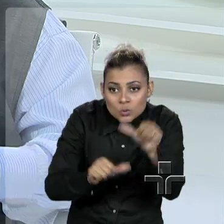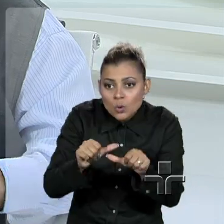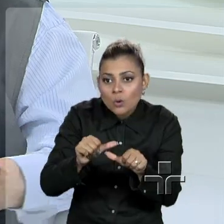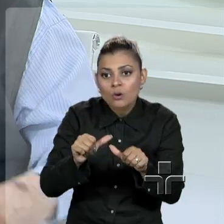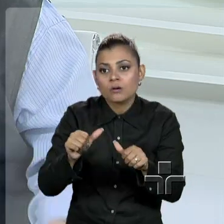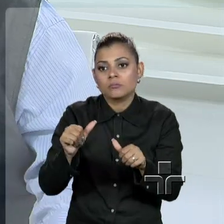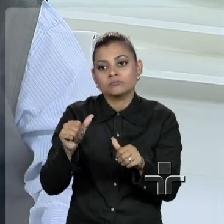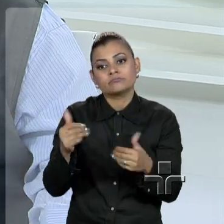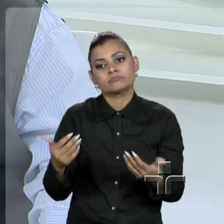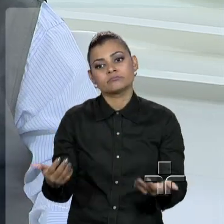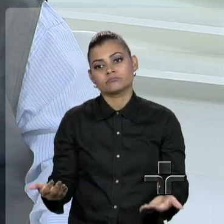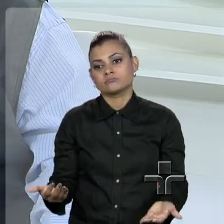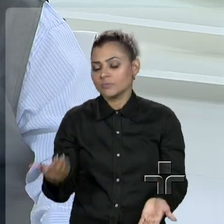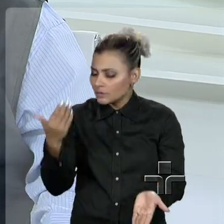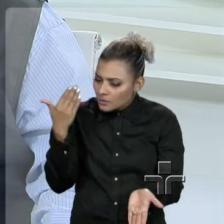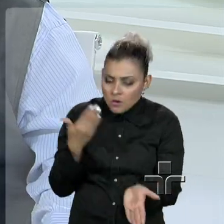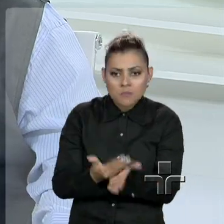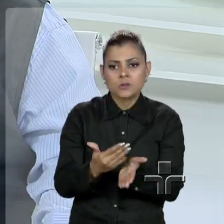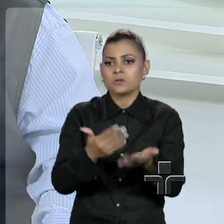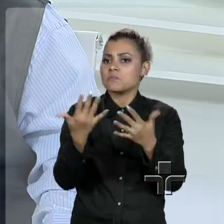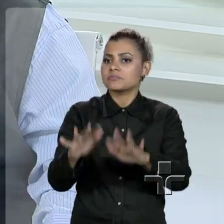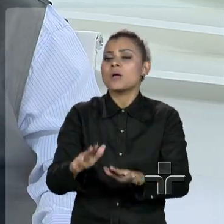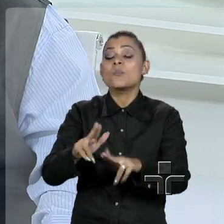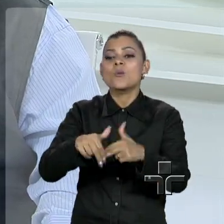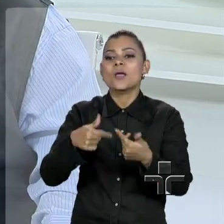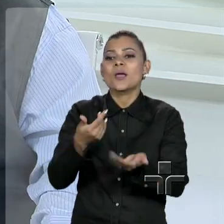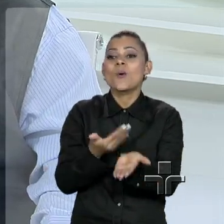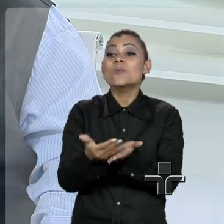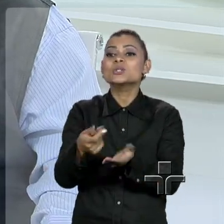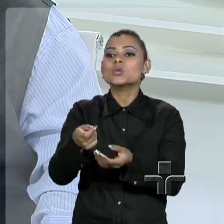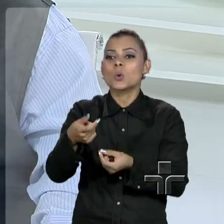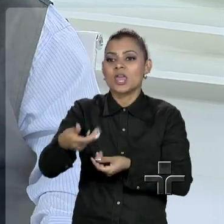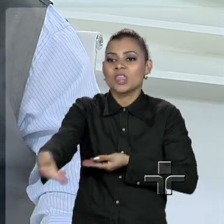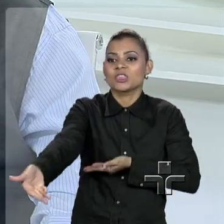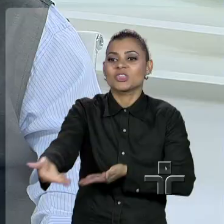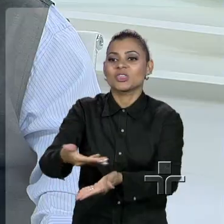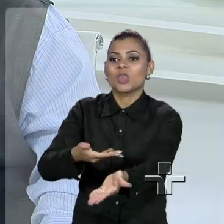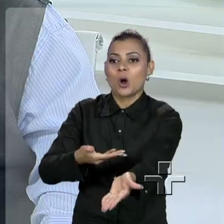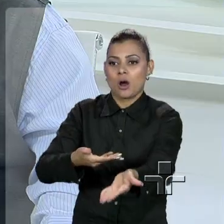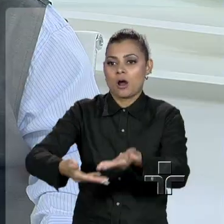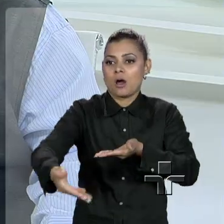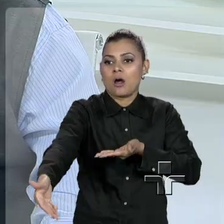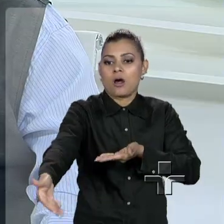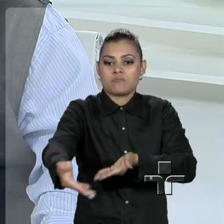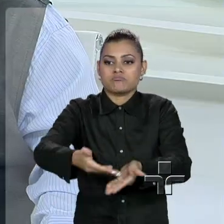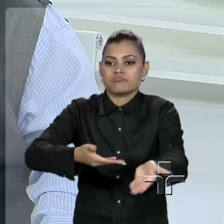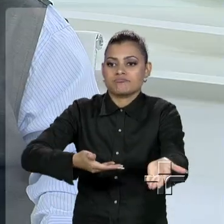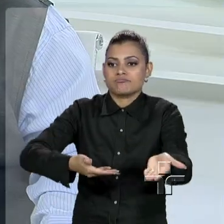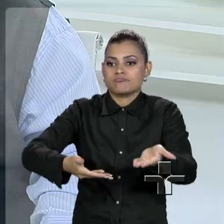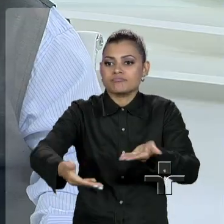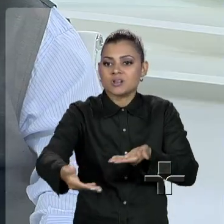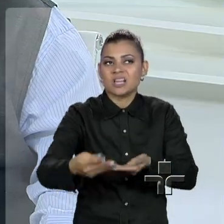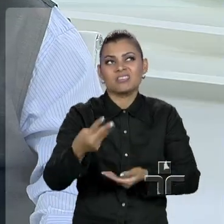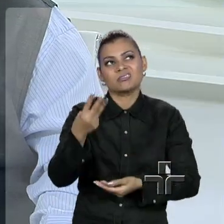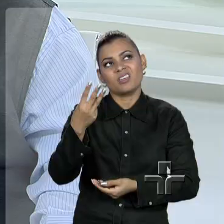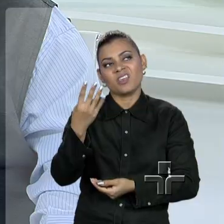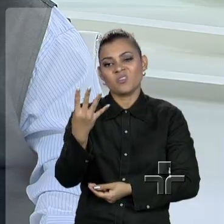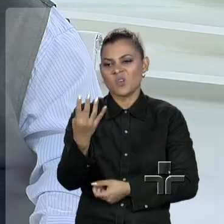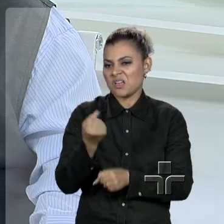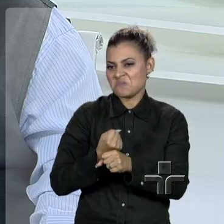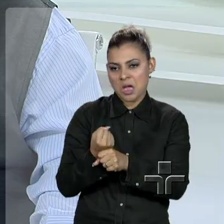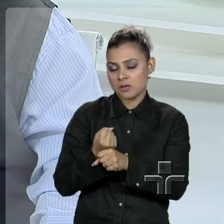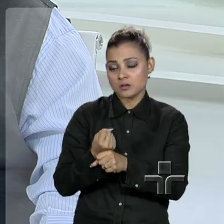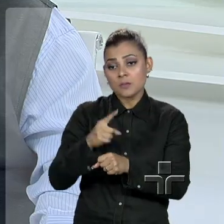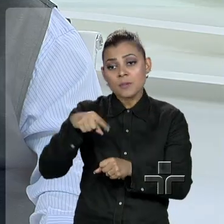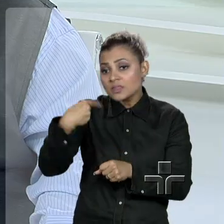expansão produzida pela relação de troca, que foi, digamos, de 3, 4 anos, mas o